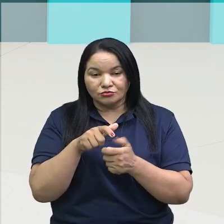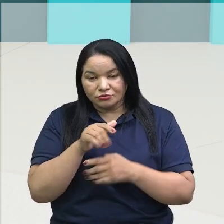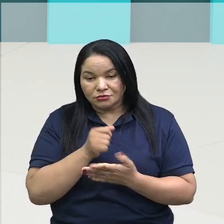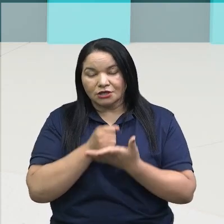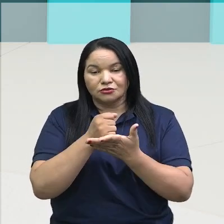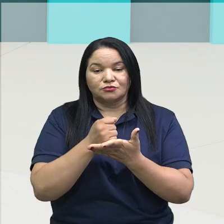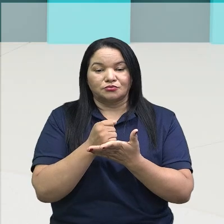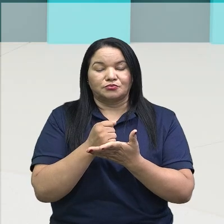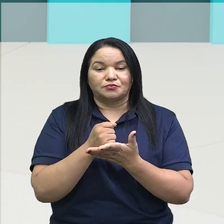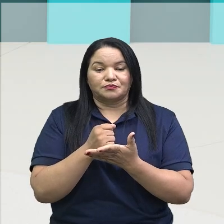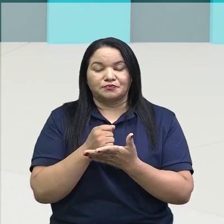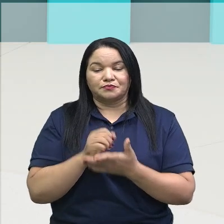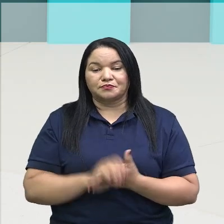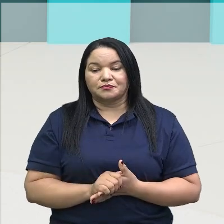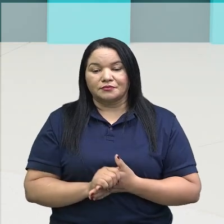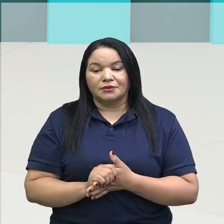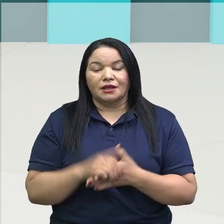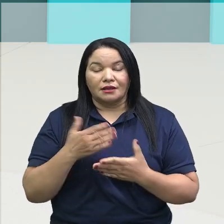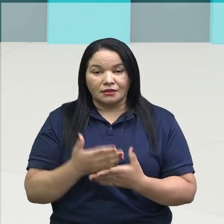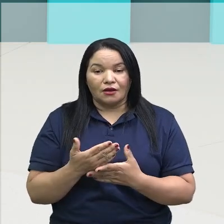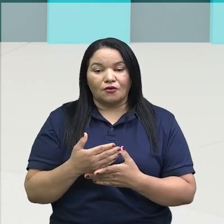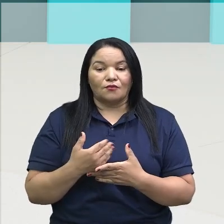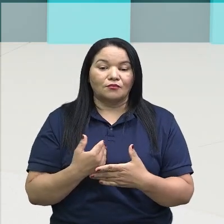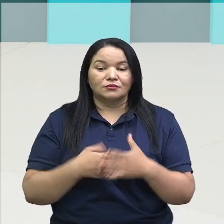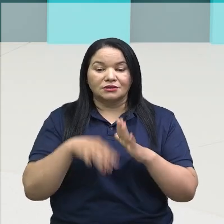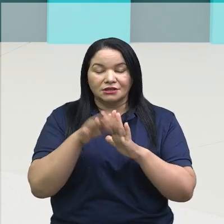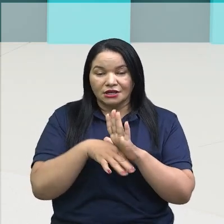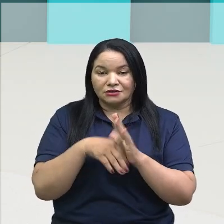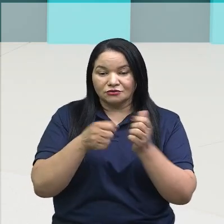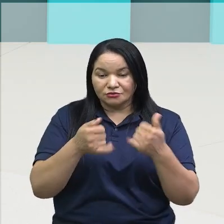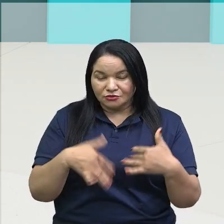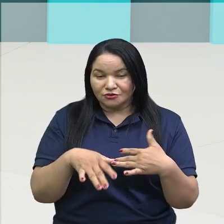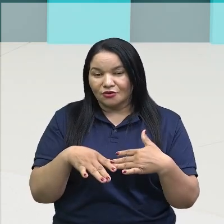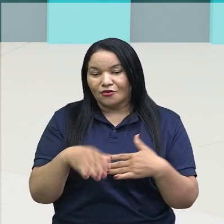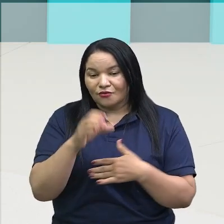Será que esse cristão que o nosso texto vai abordar está